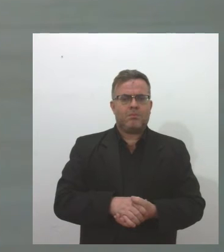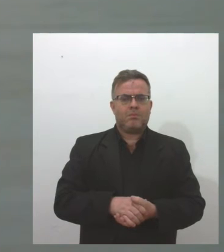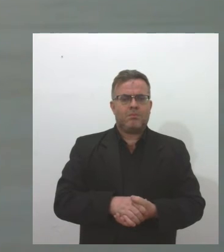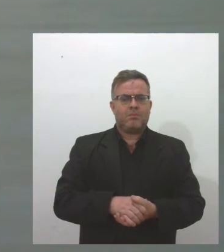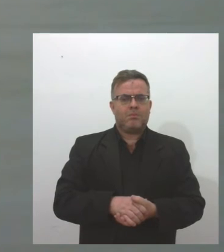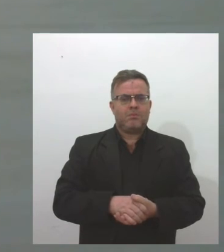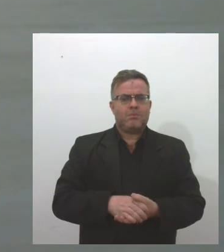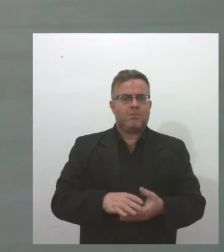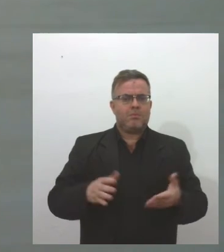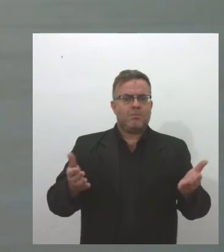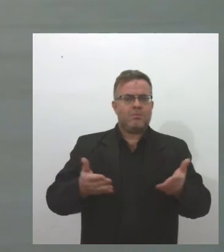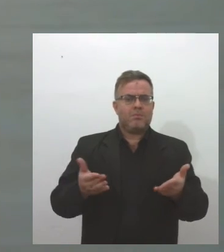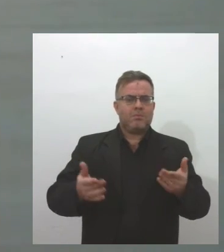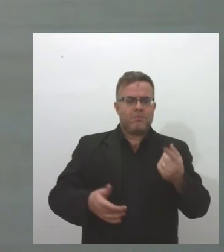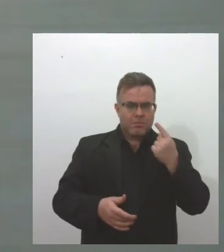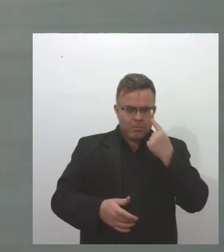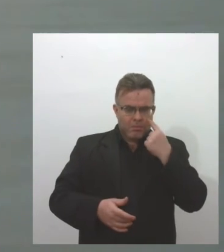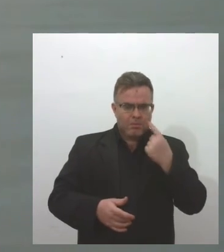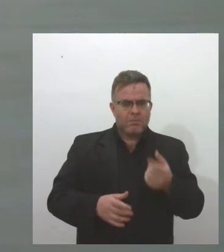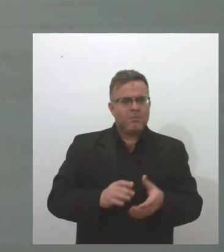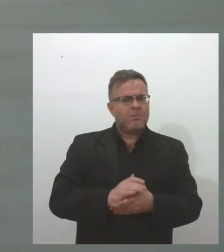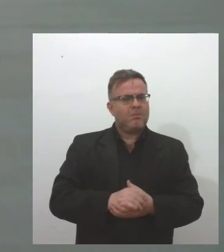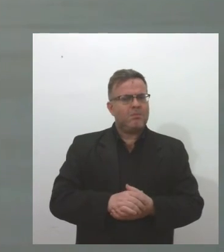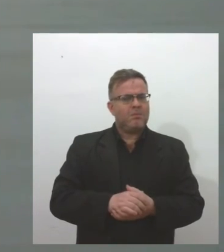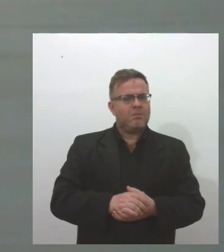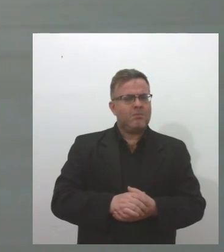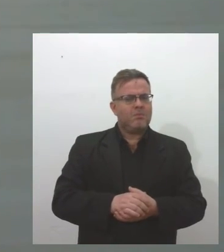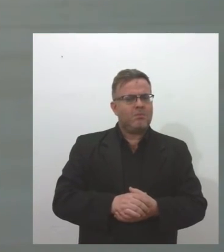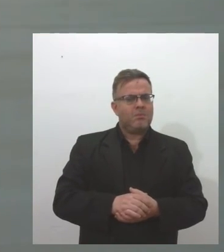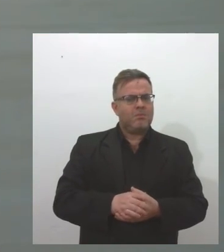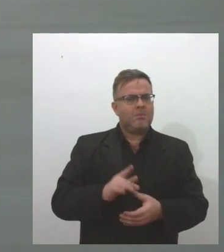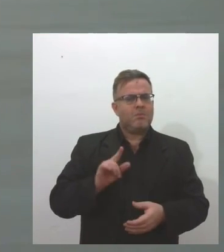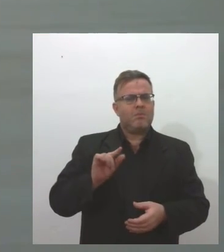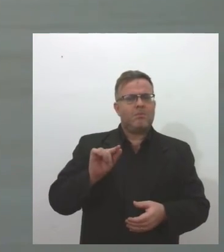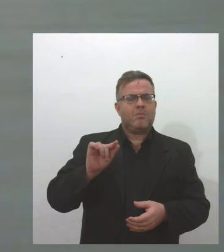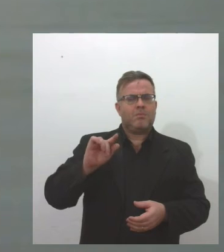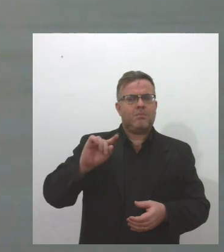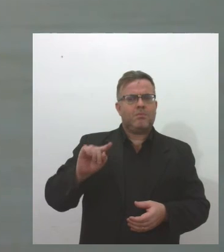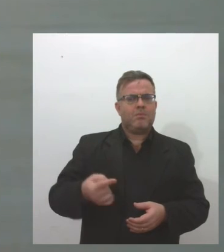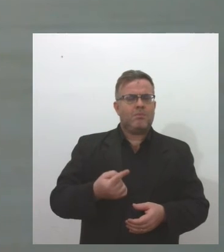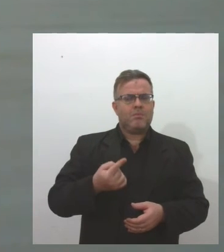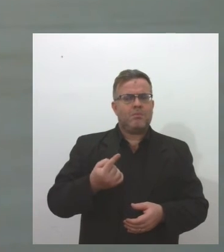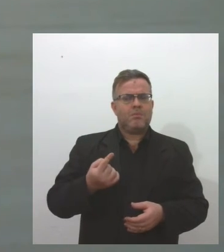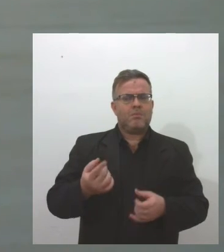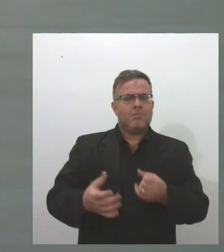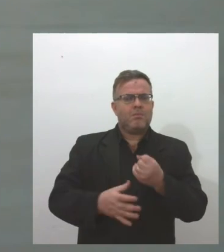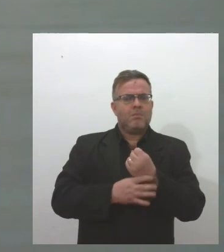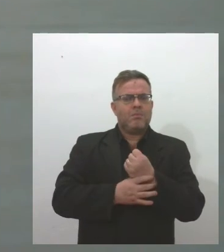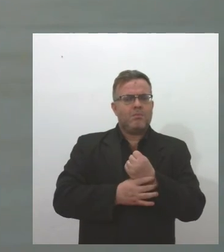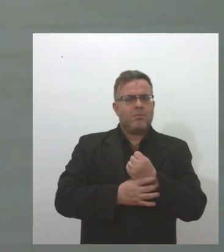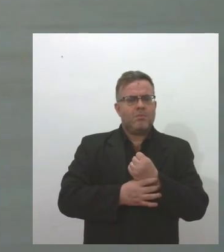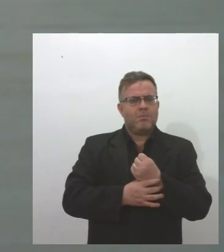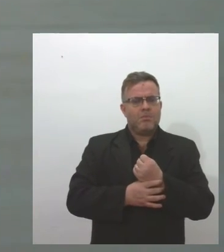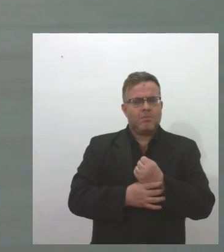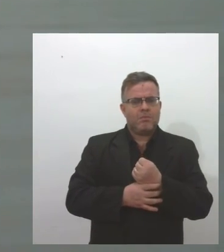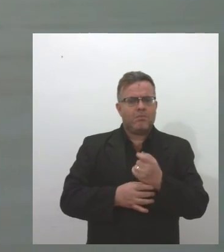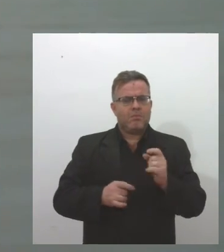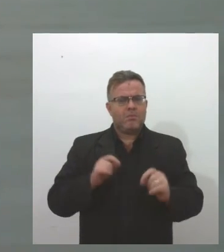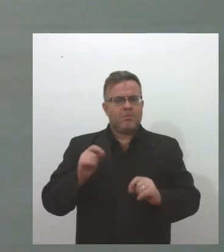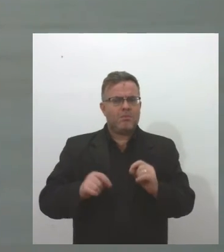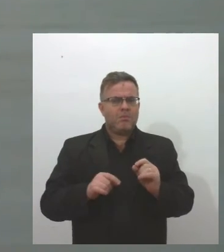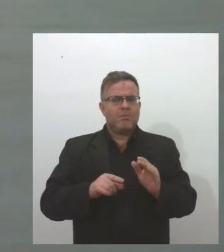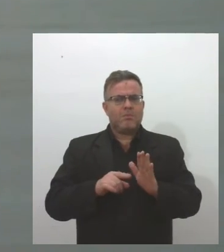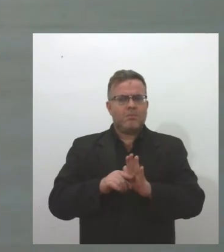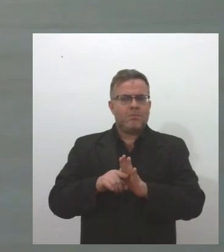E olha, mais de 7 milhões de segurados do Instituto Nacional do Seguro Social ainda precisam fazer a prova de